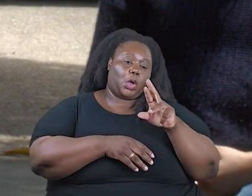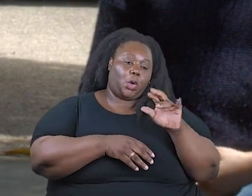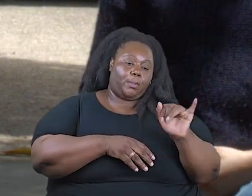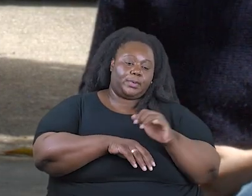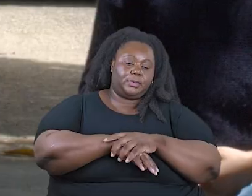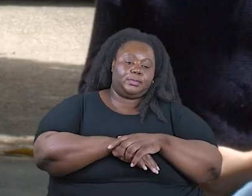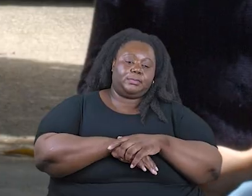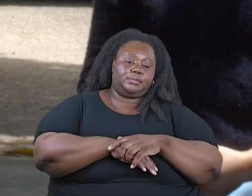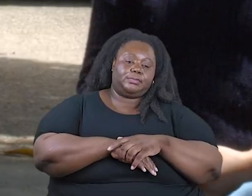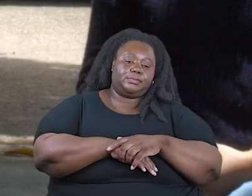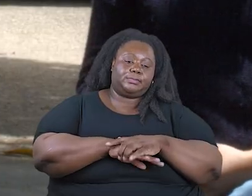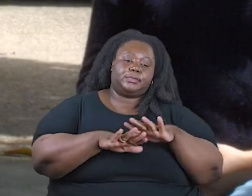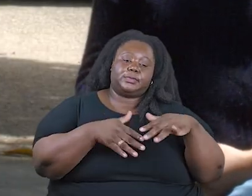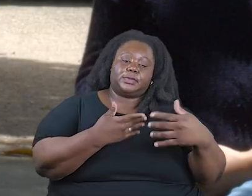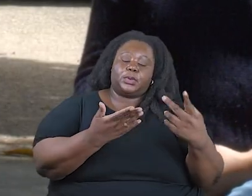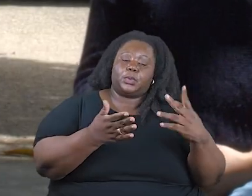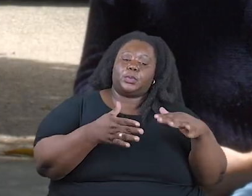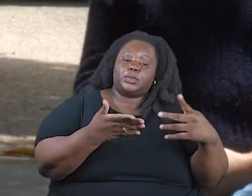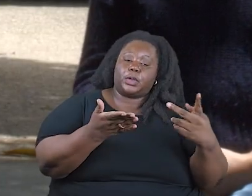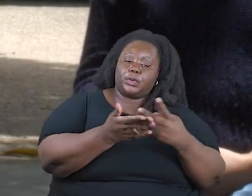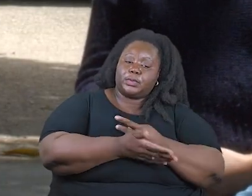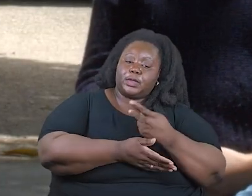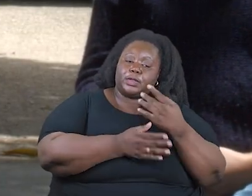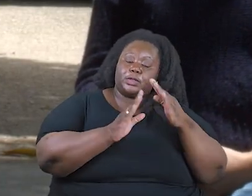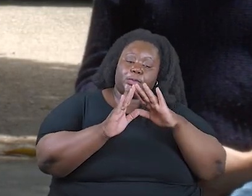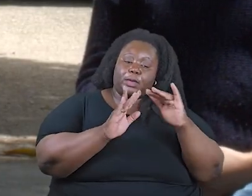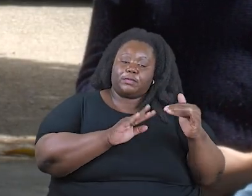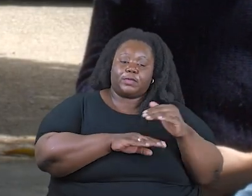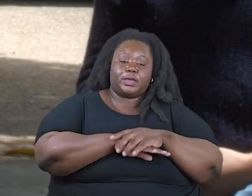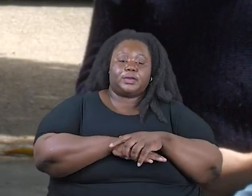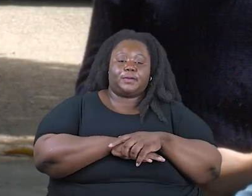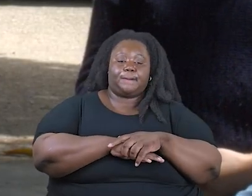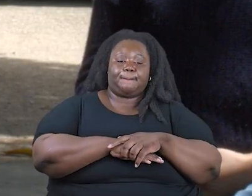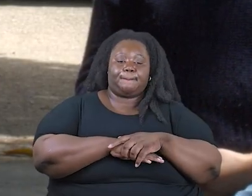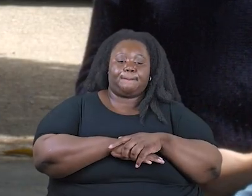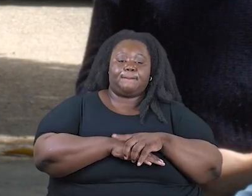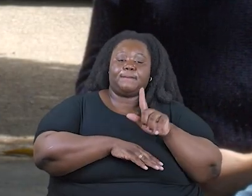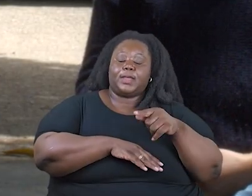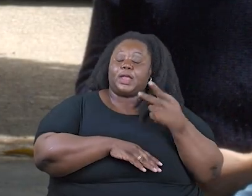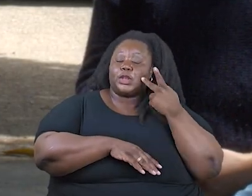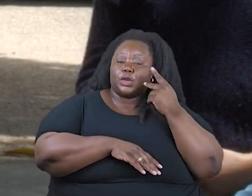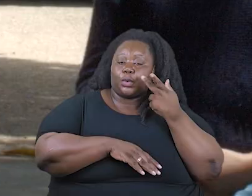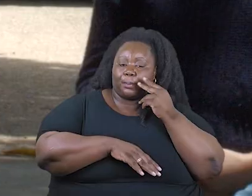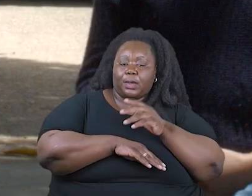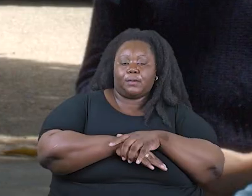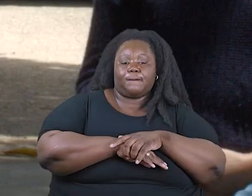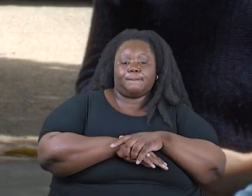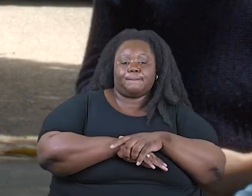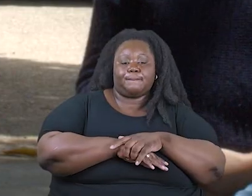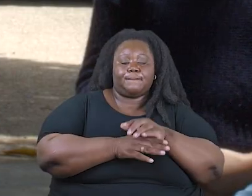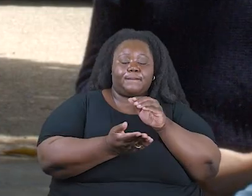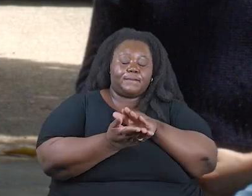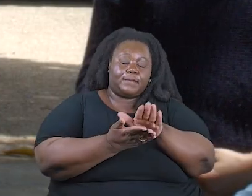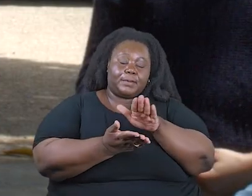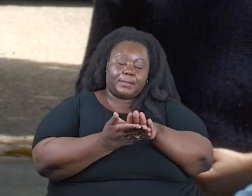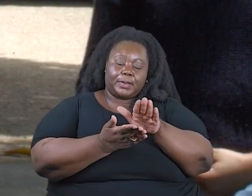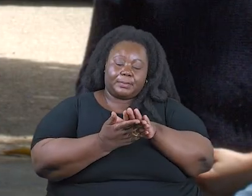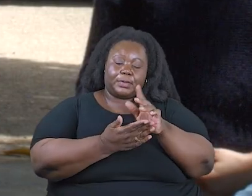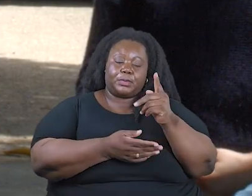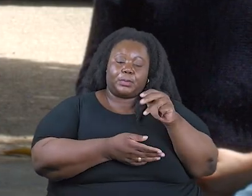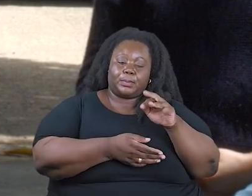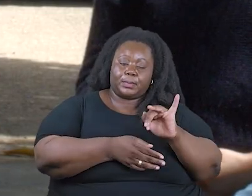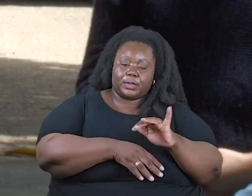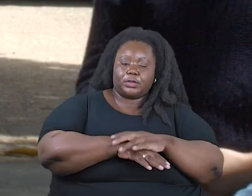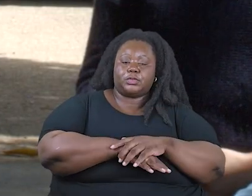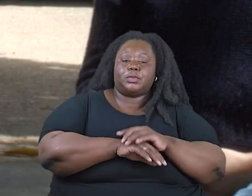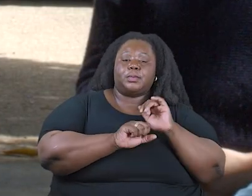obra de arte. E aí, então, quando acontece uma feira, é comum imprimirem um